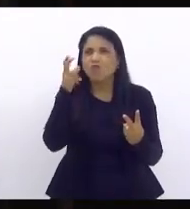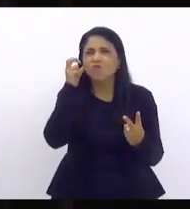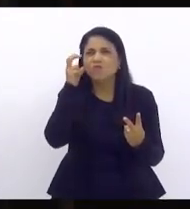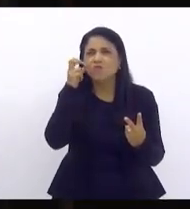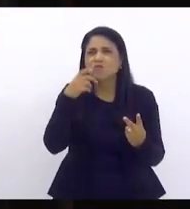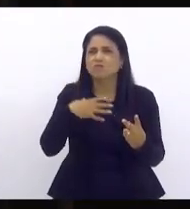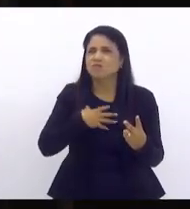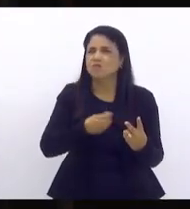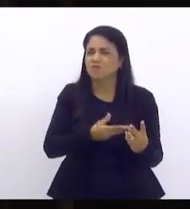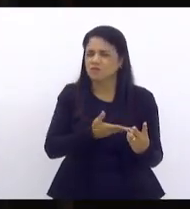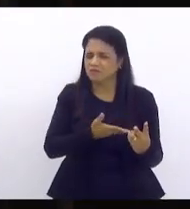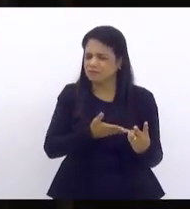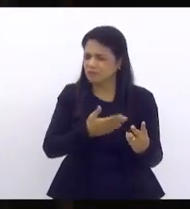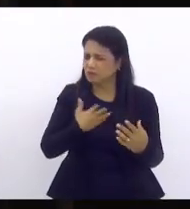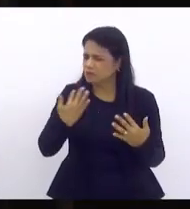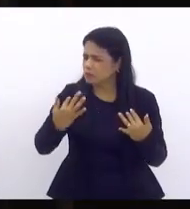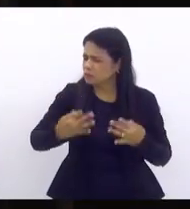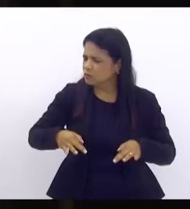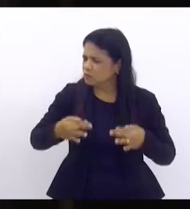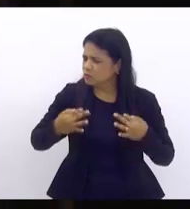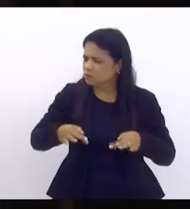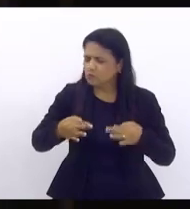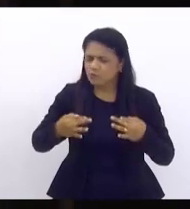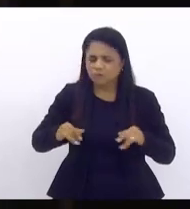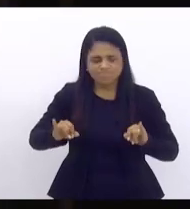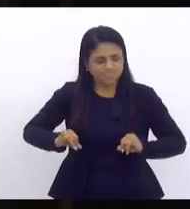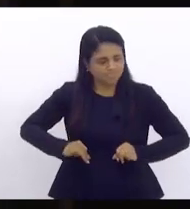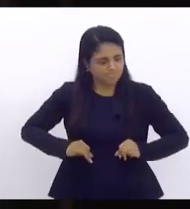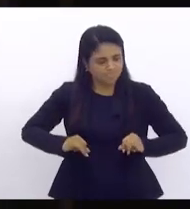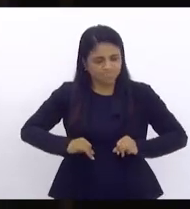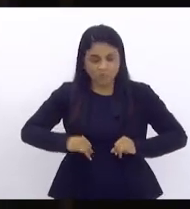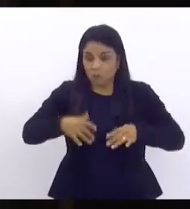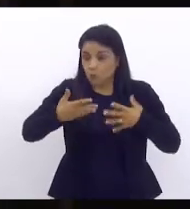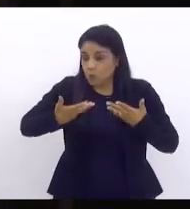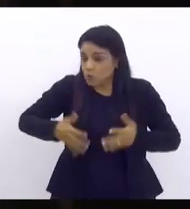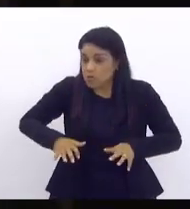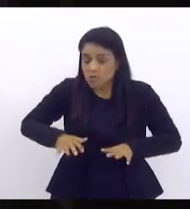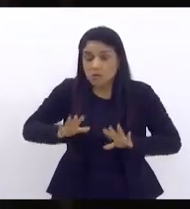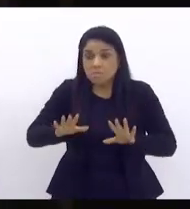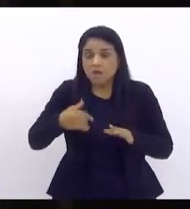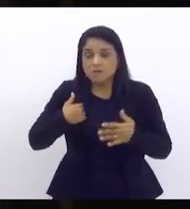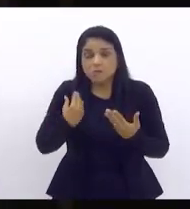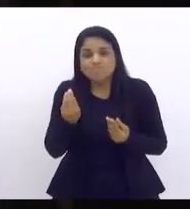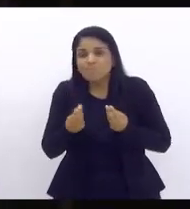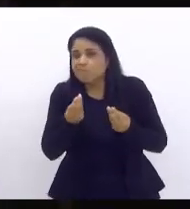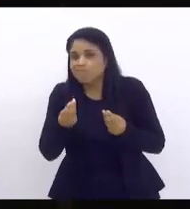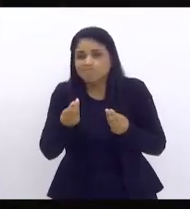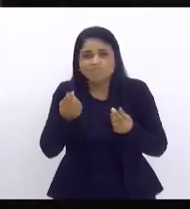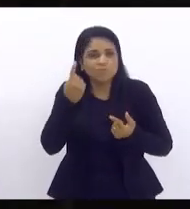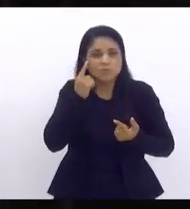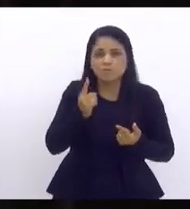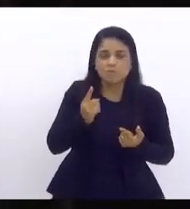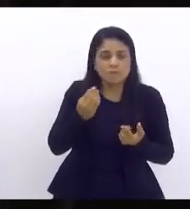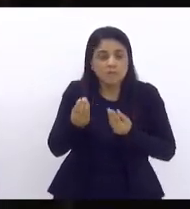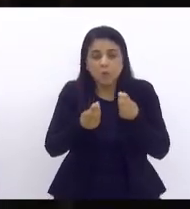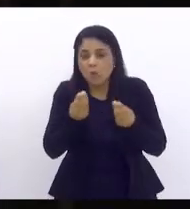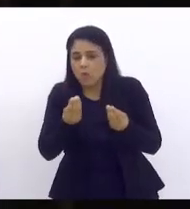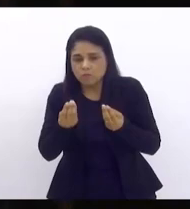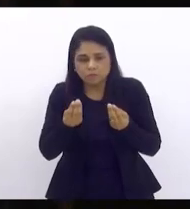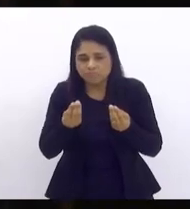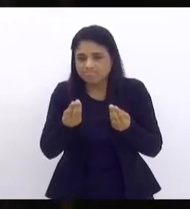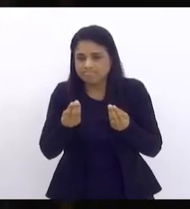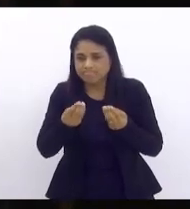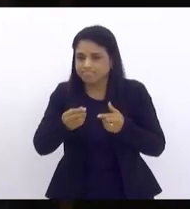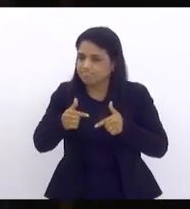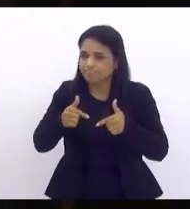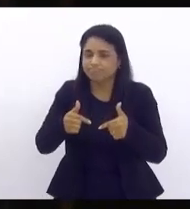era doloroso aquilo, eu não queria aquilo, mas eu não sabia lidar com aquela situação.